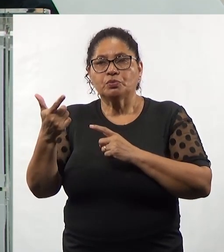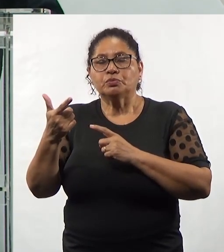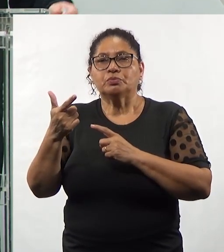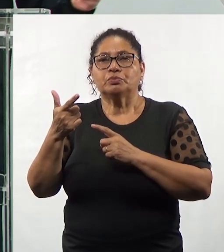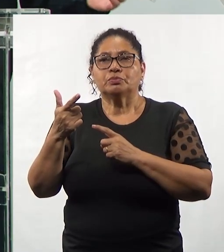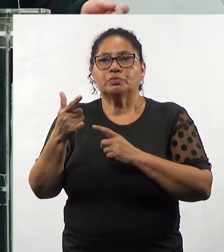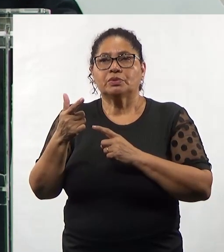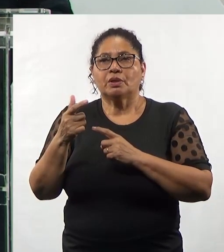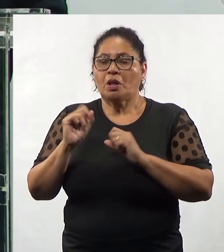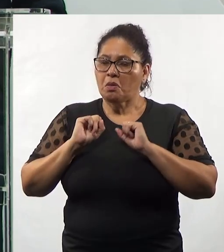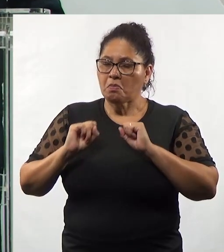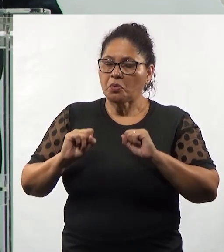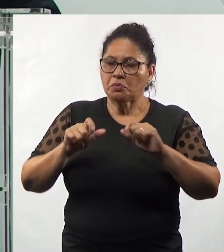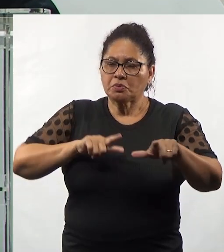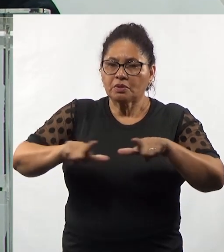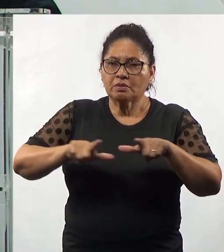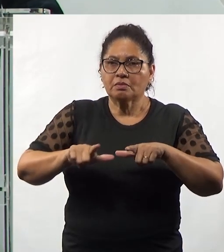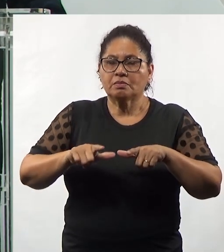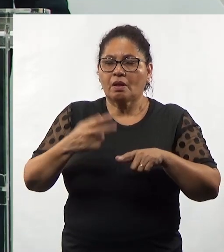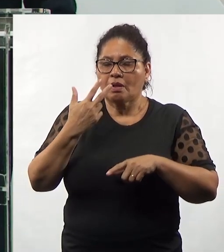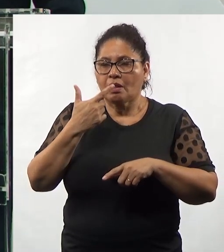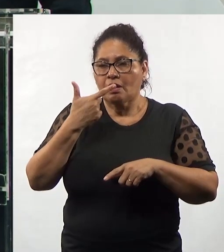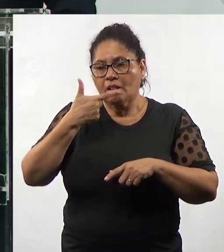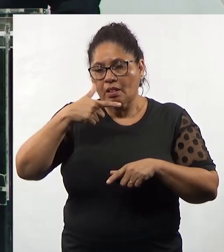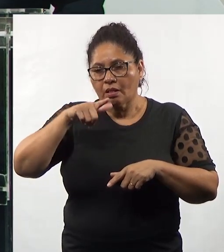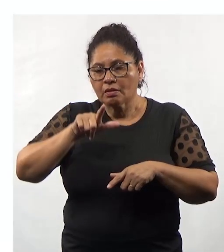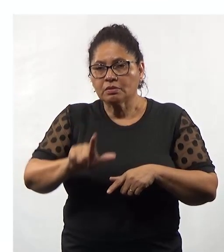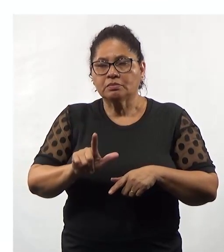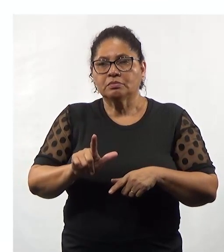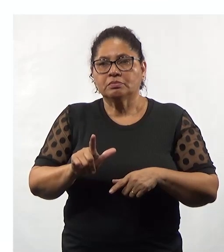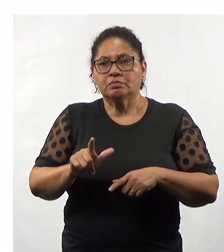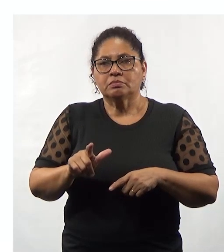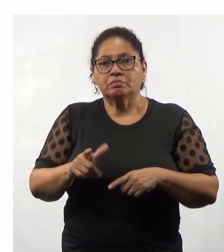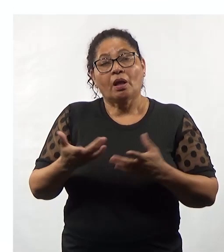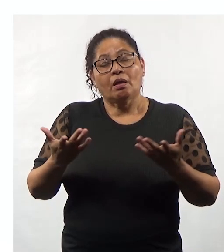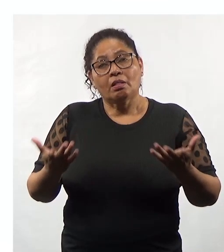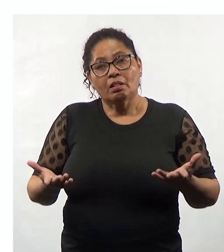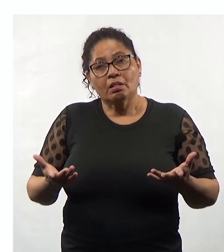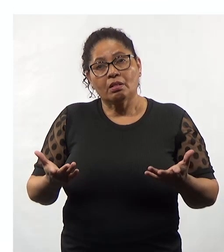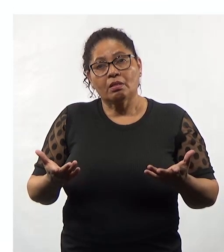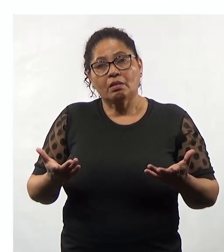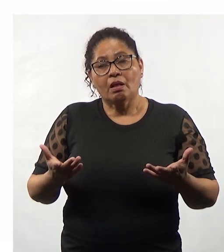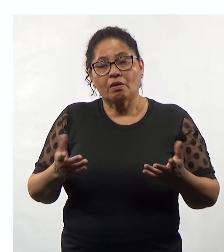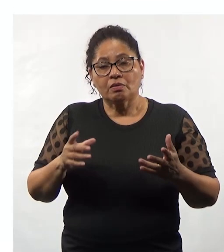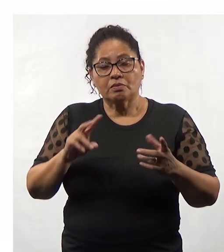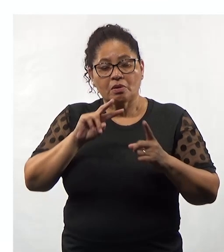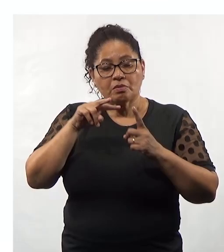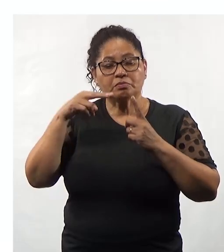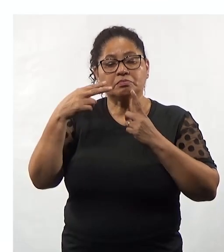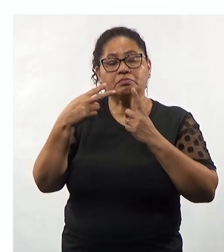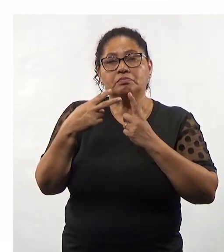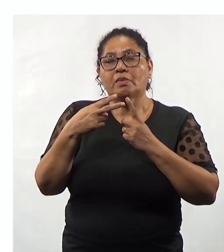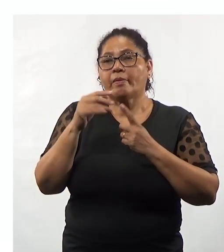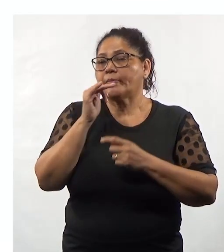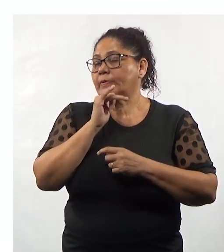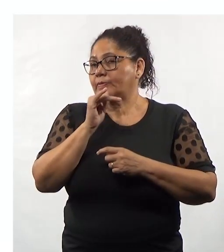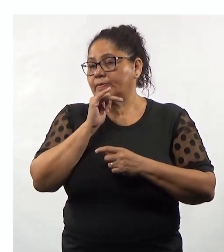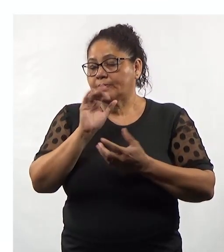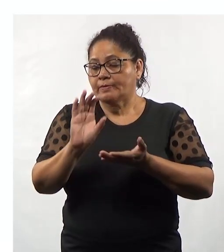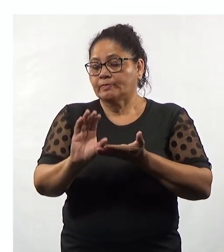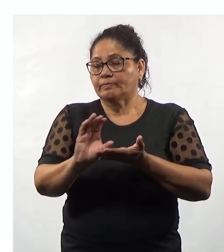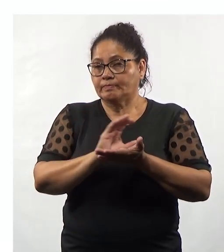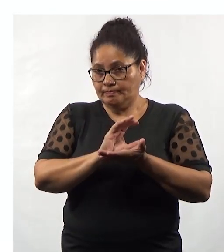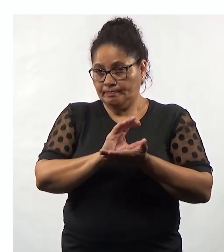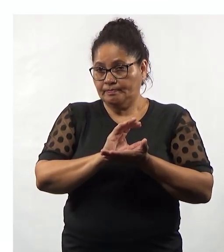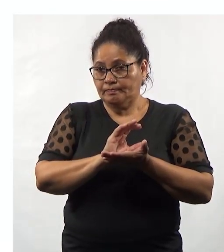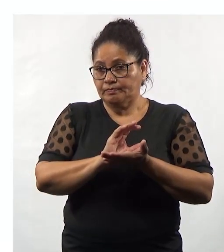gente pode trabalhar na mesma linguagem, né? Então, pessoal, para cada perspectiva, por exemplo, do